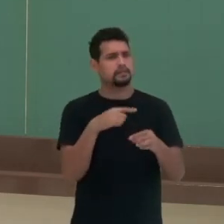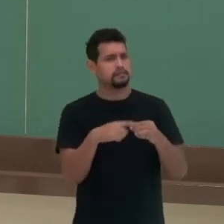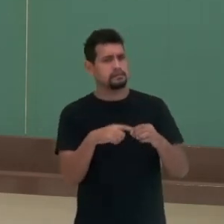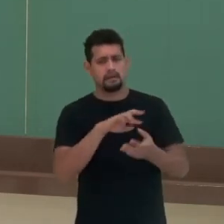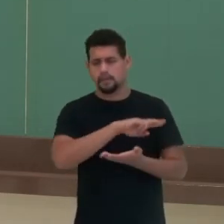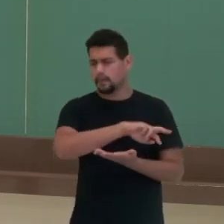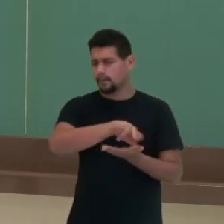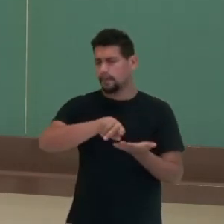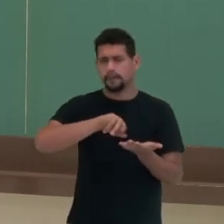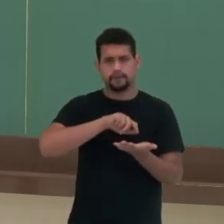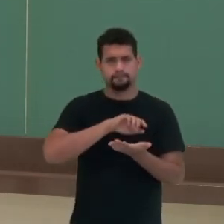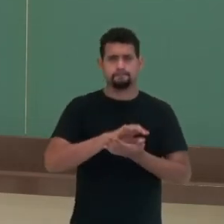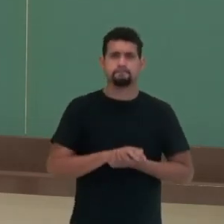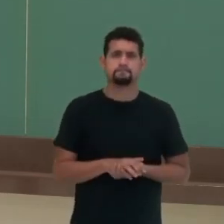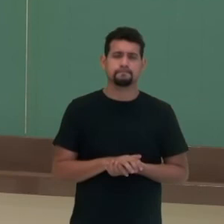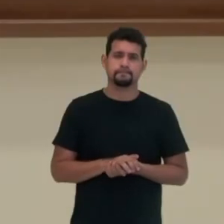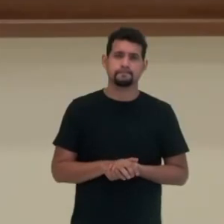etc.